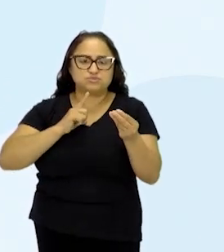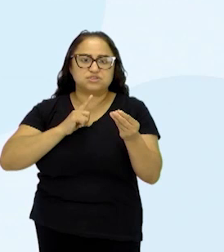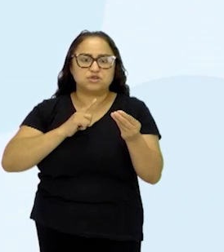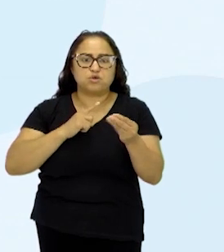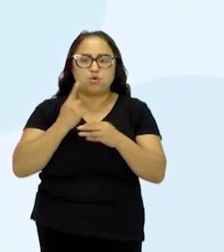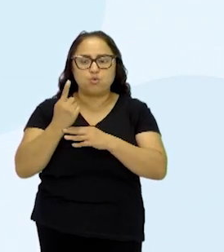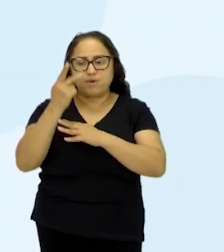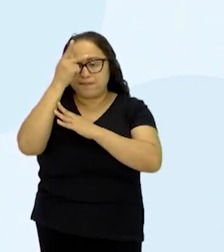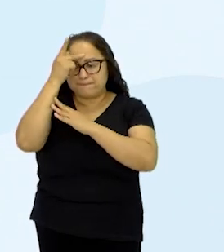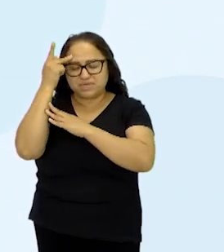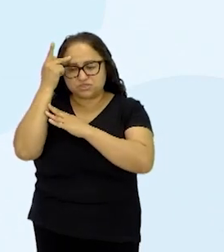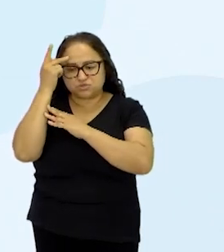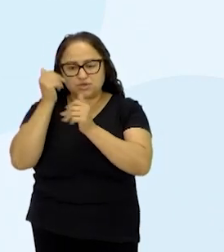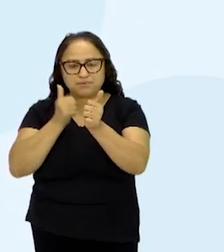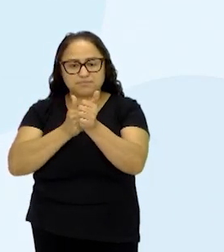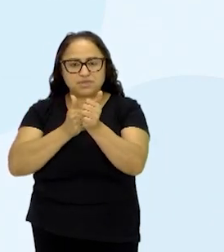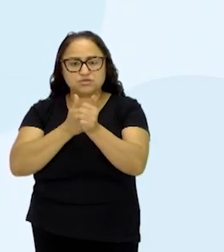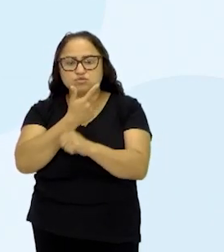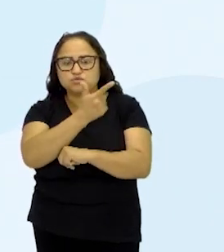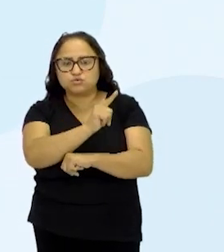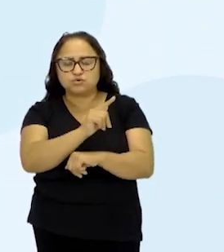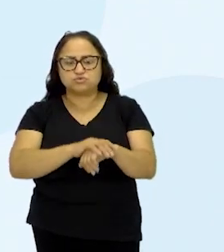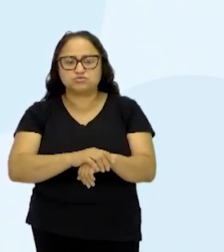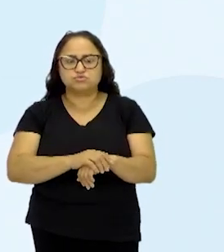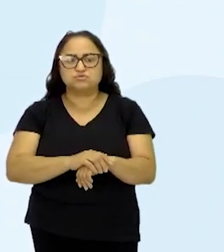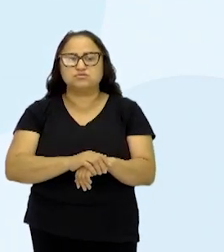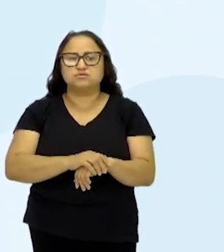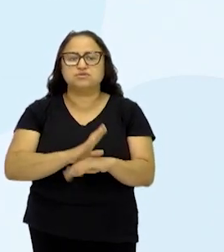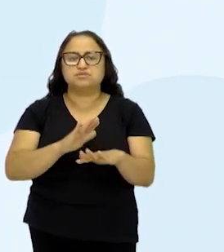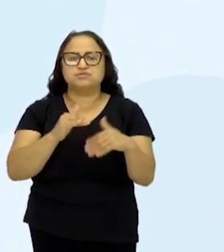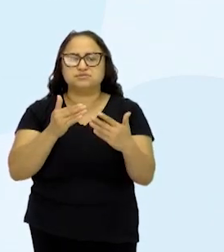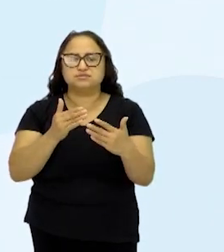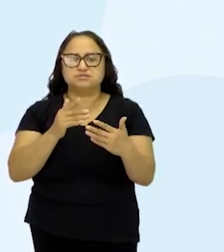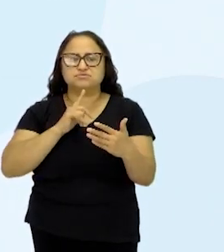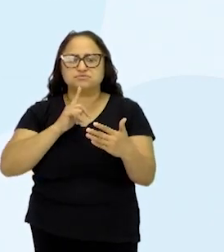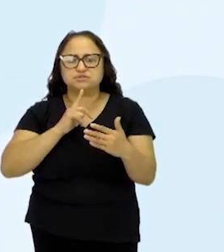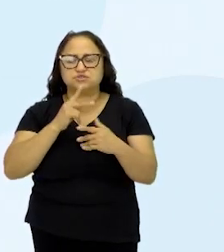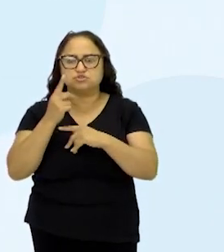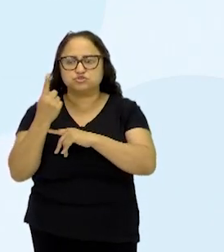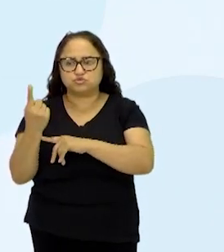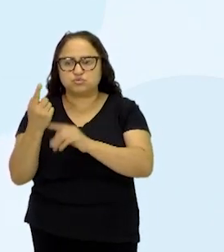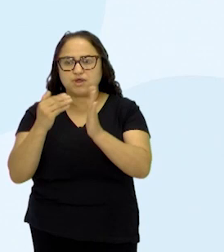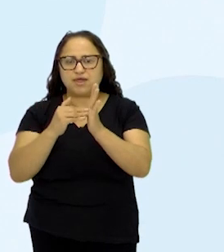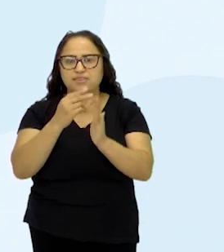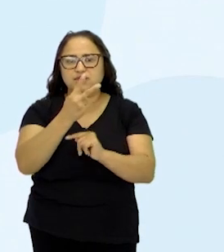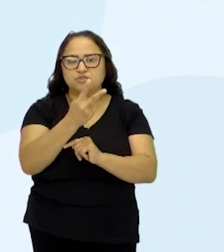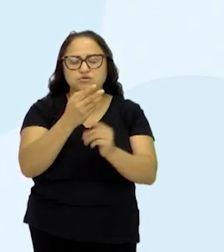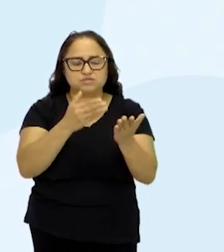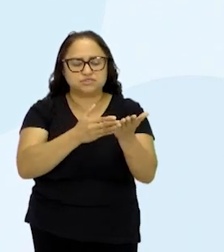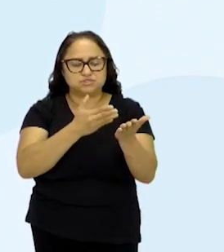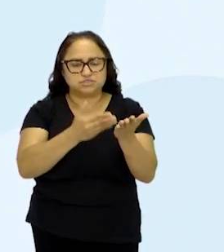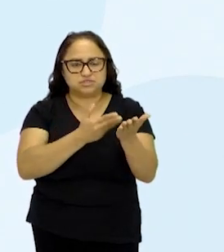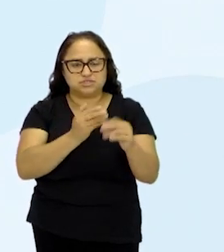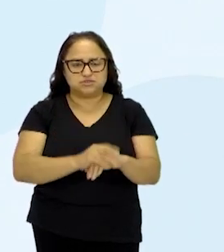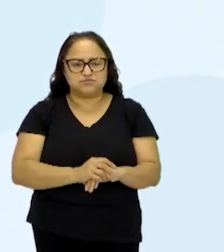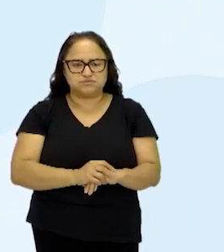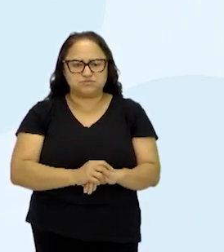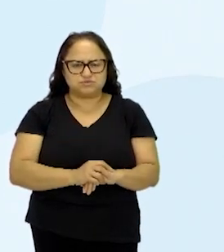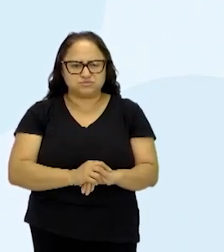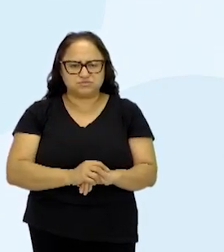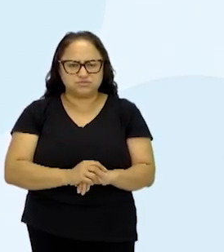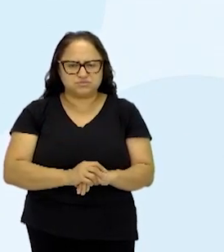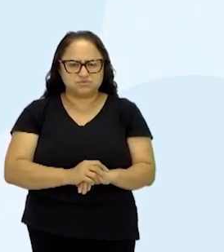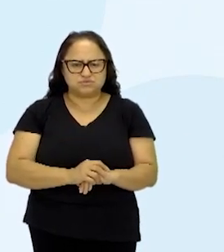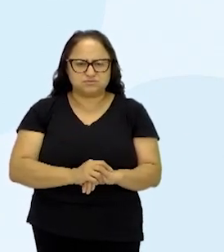outro, então essa posição 53 já será a de 1 a 2 livros. E da posição